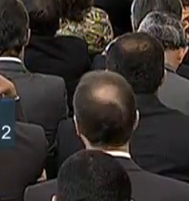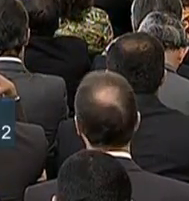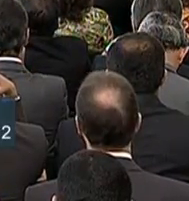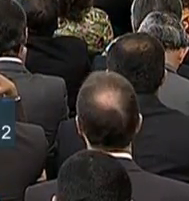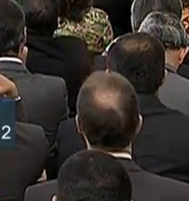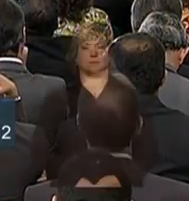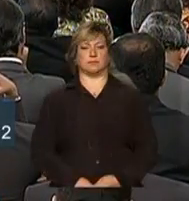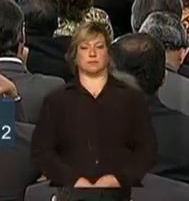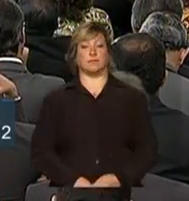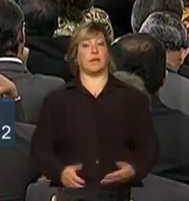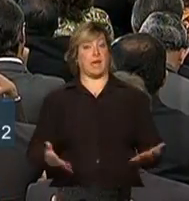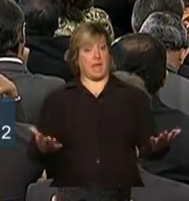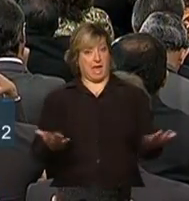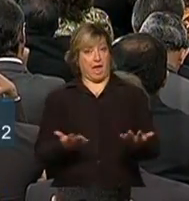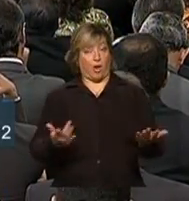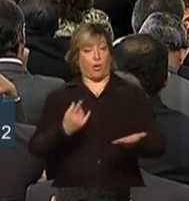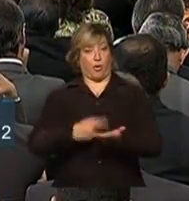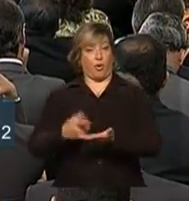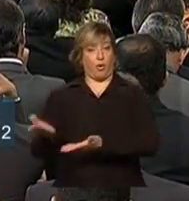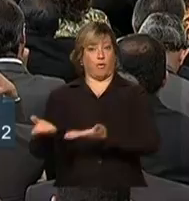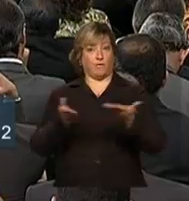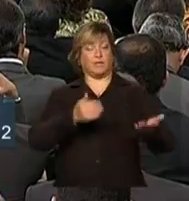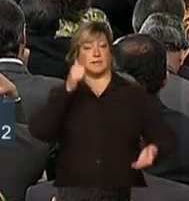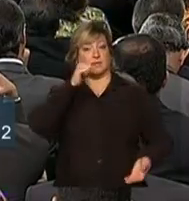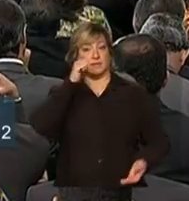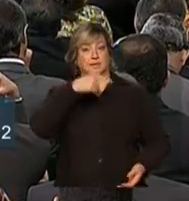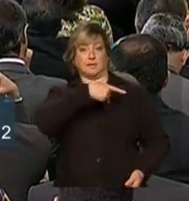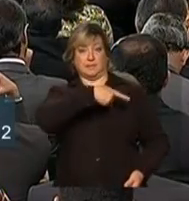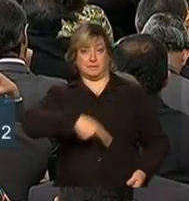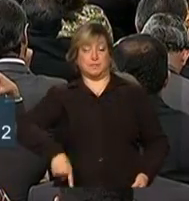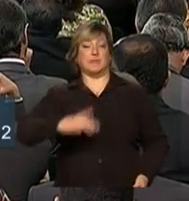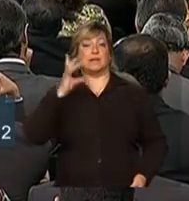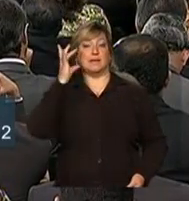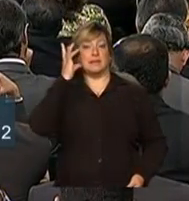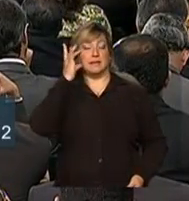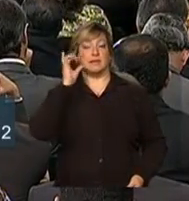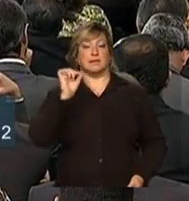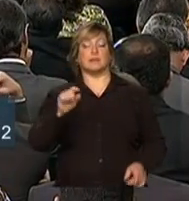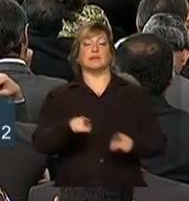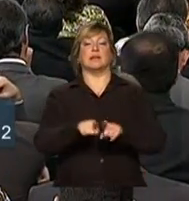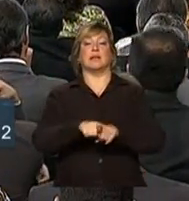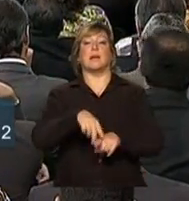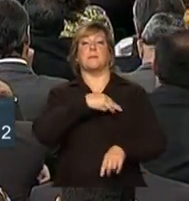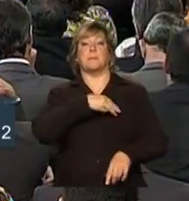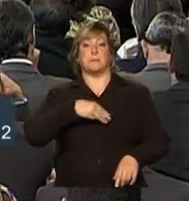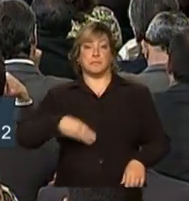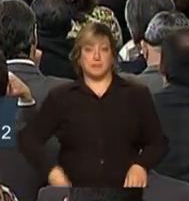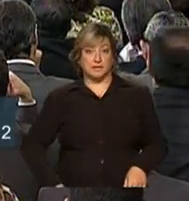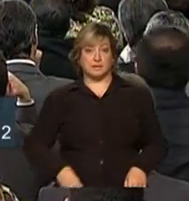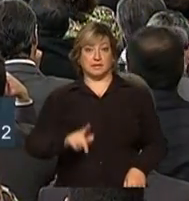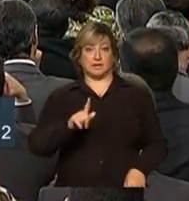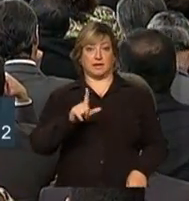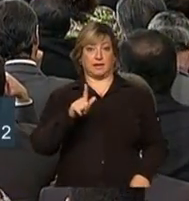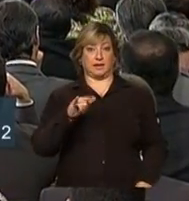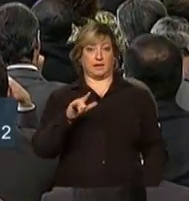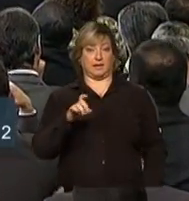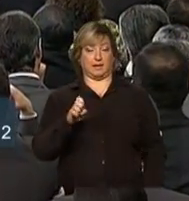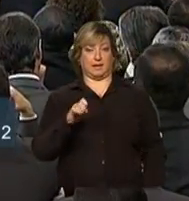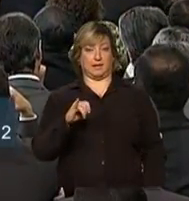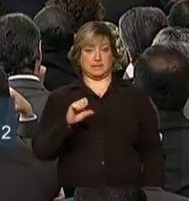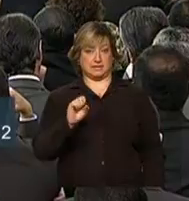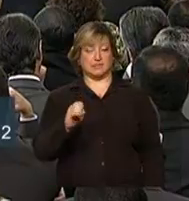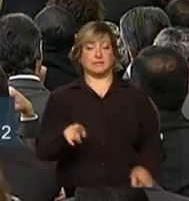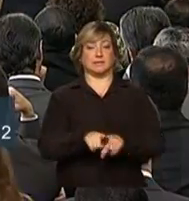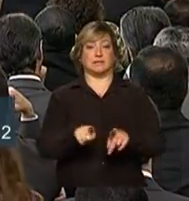Nós convidamos agora a senhora Presidenta da República, a ministra-chefe da Casa Civil, Gleisi Hoffmann, e